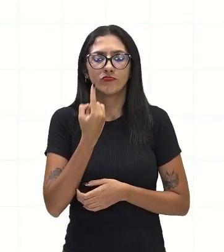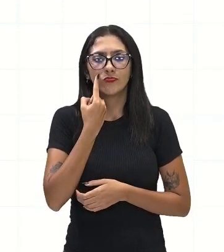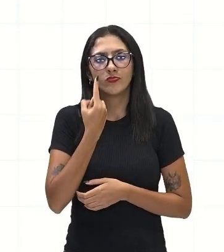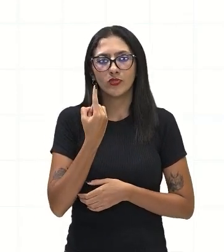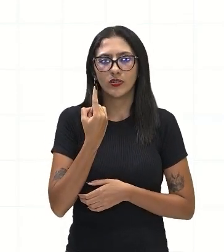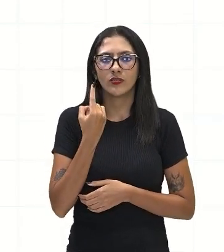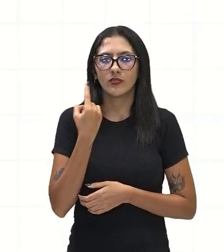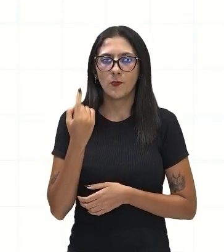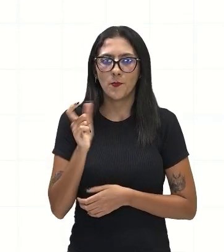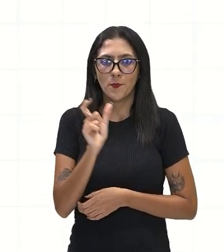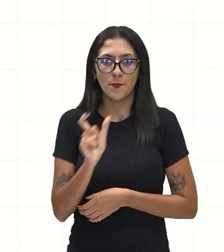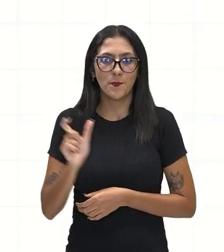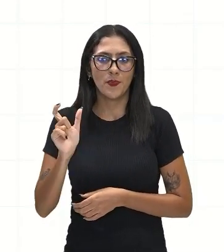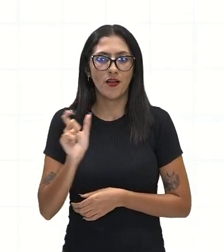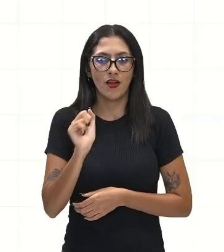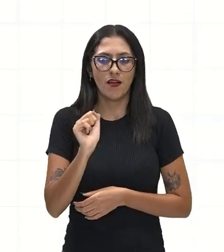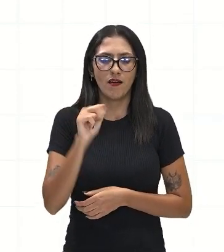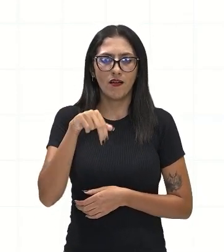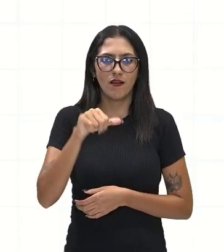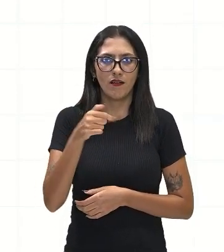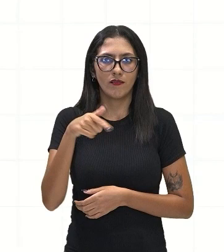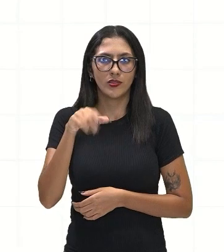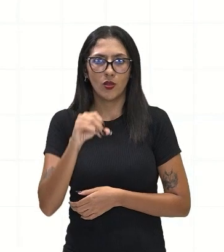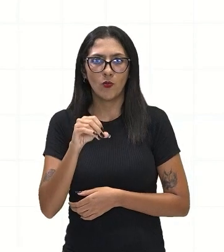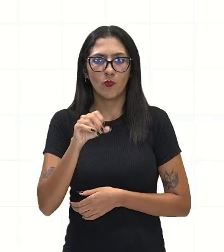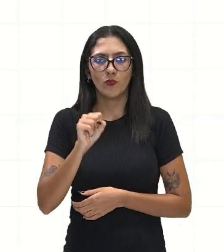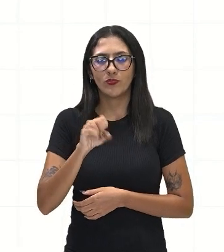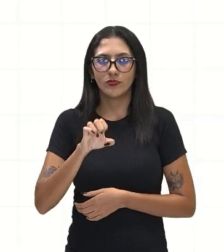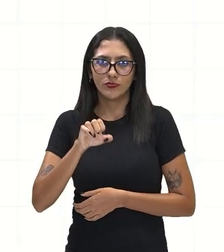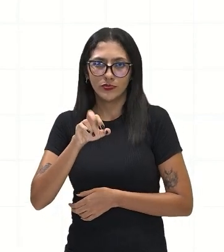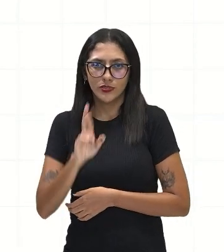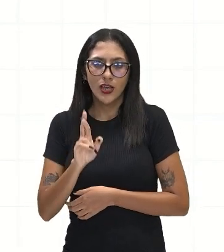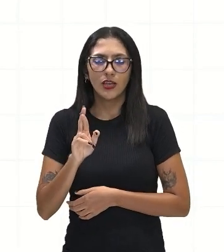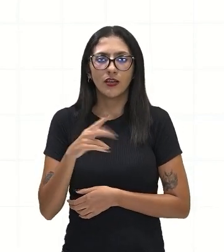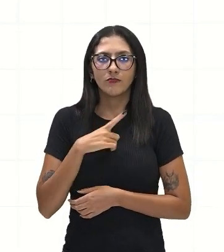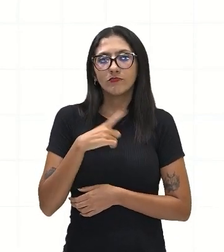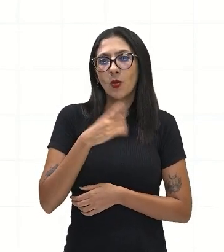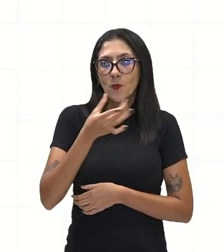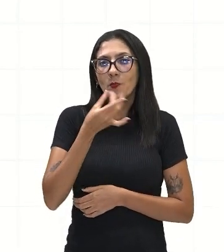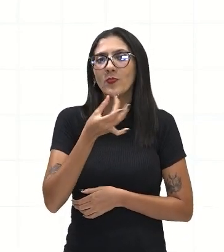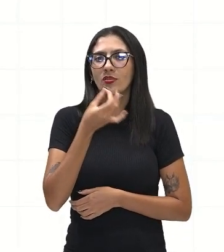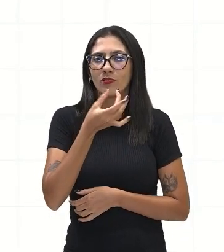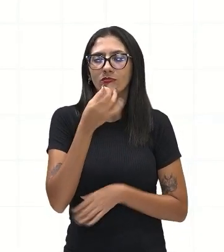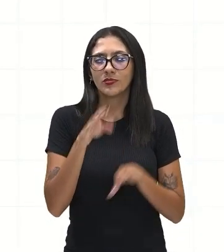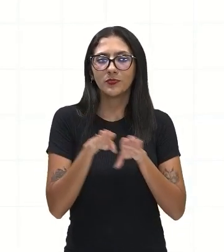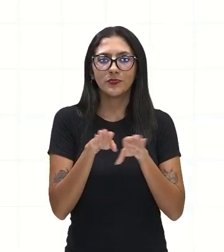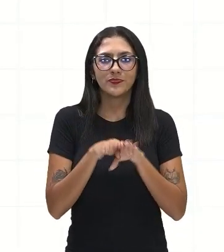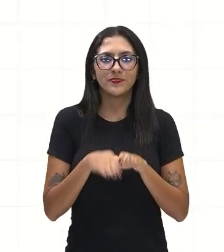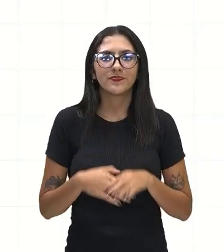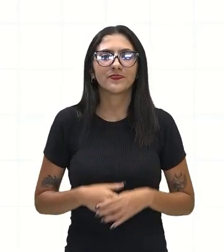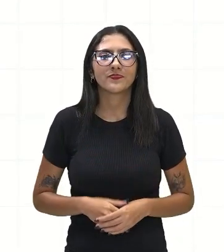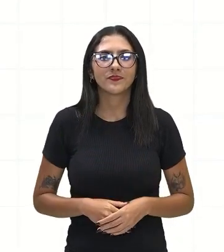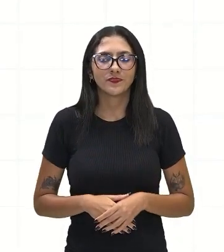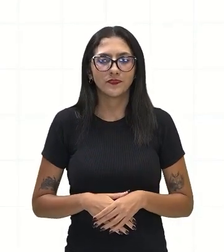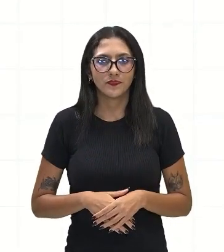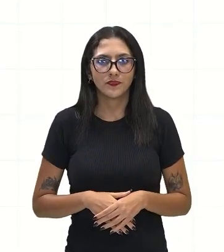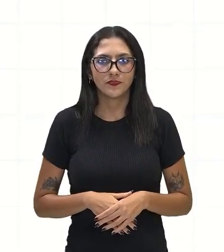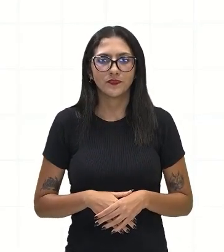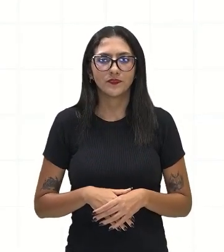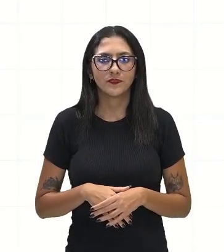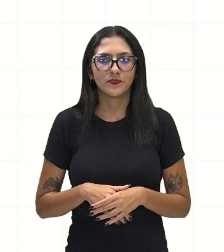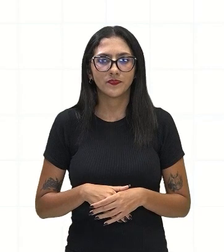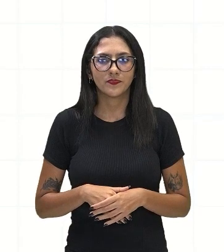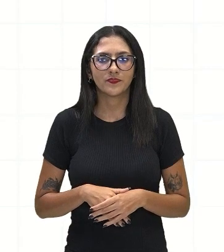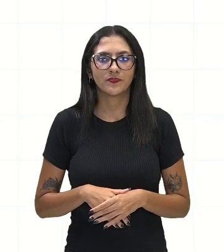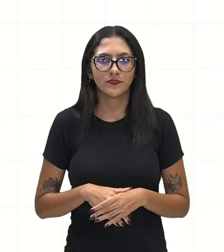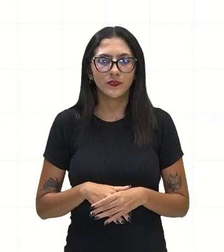dos Três Mosqueteiros, os demais não pareciam tão interessantes para ela. Muito bem. Deixa eu ver o que mais ela diz. Aquilo era uma história que não